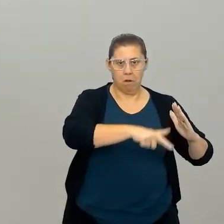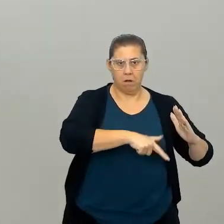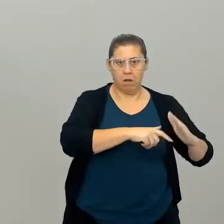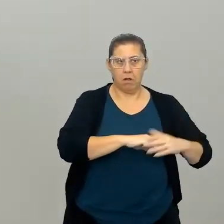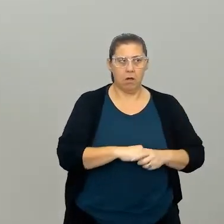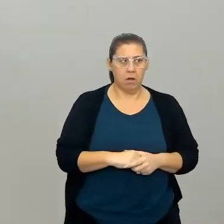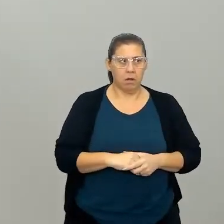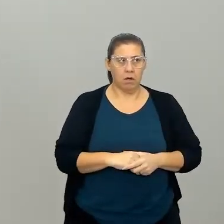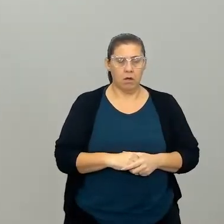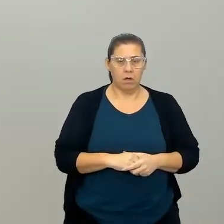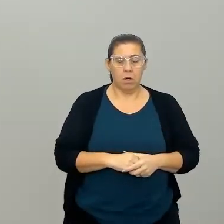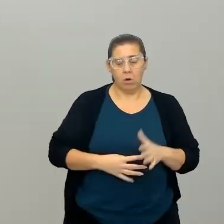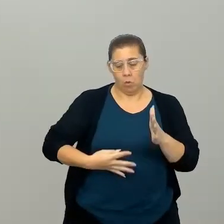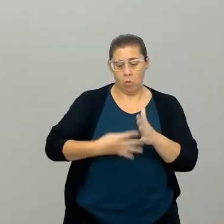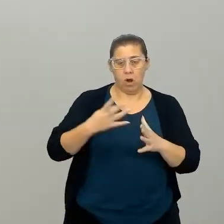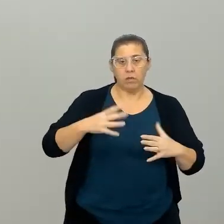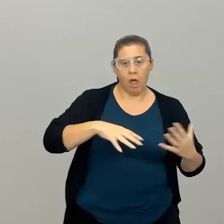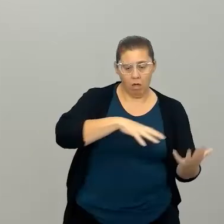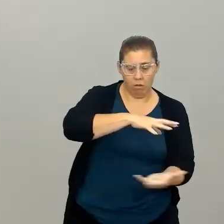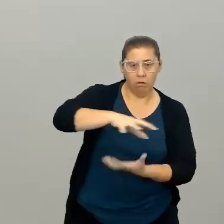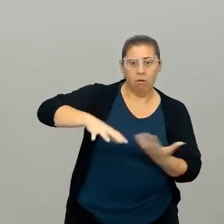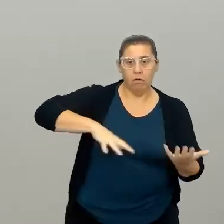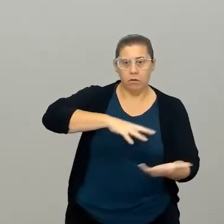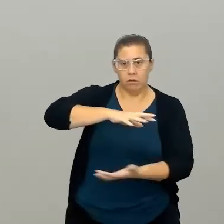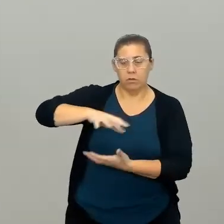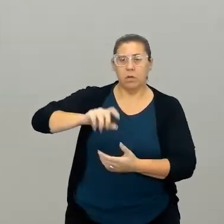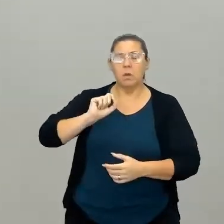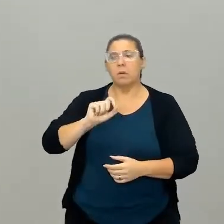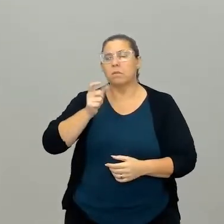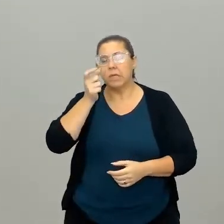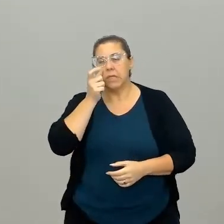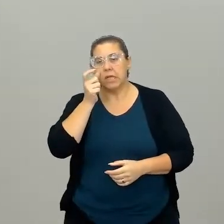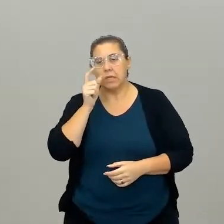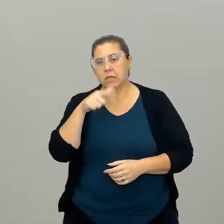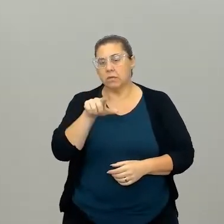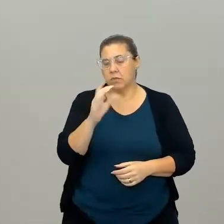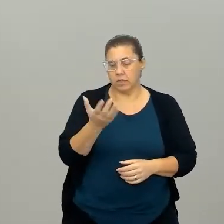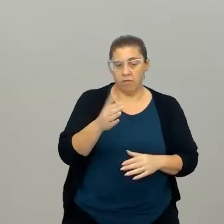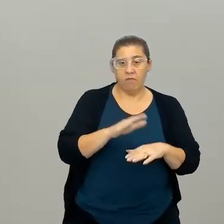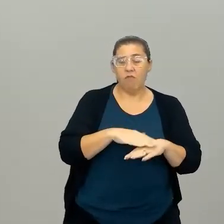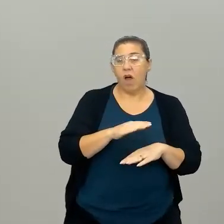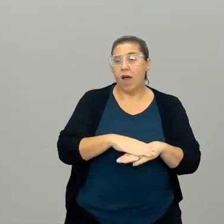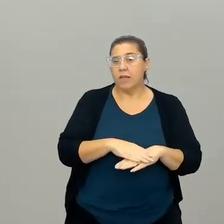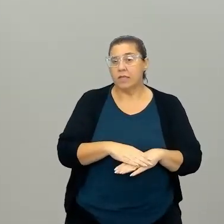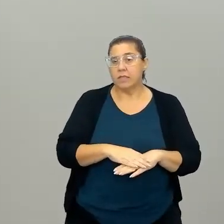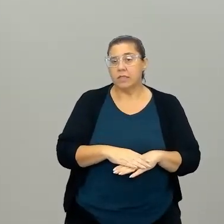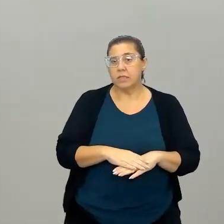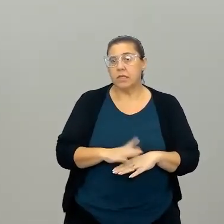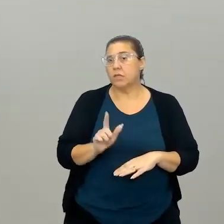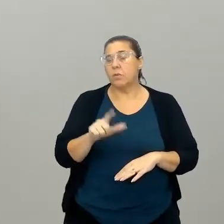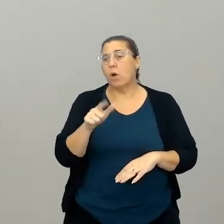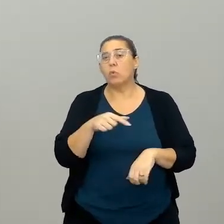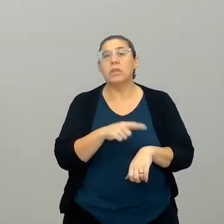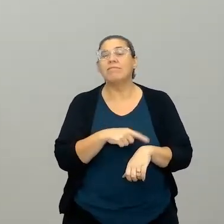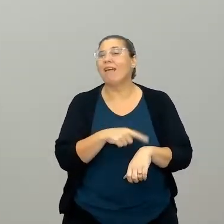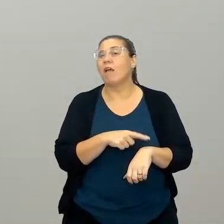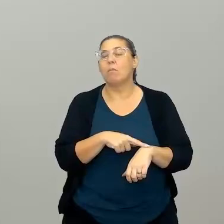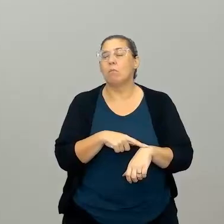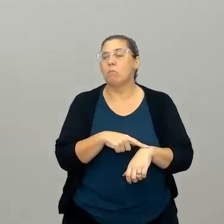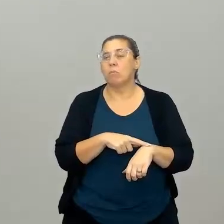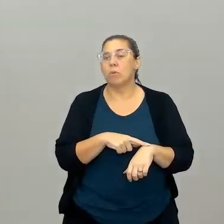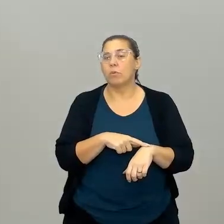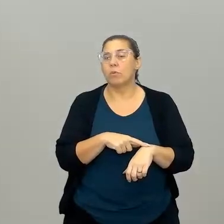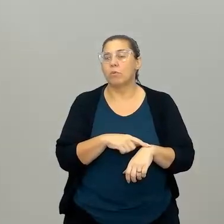Com a quarta revolução industrial, o que me interessa é o que você produz, não é o tempo que você